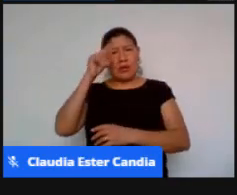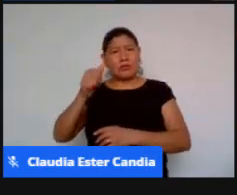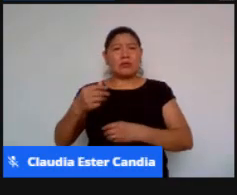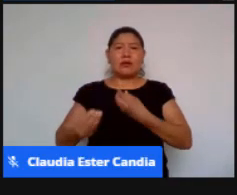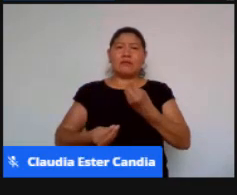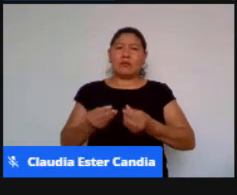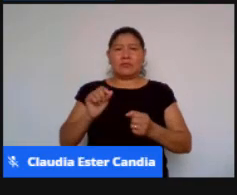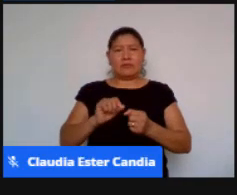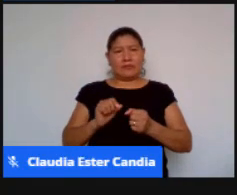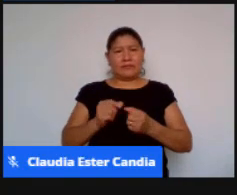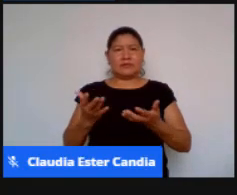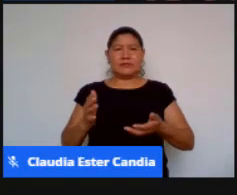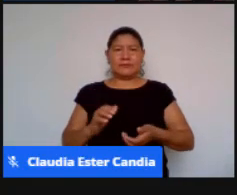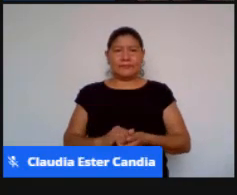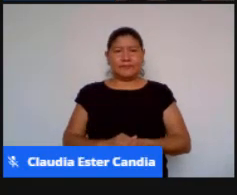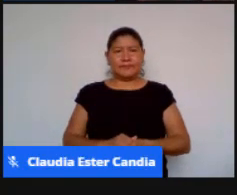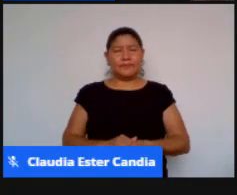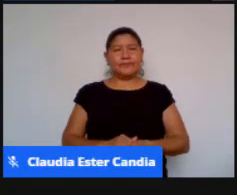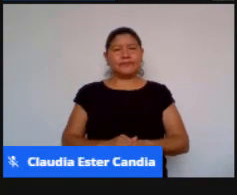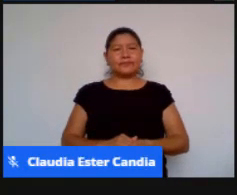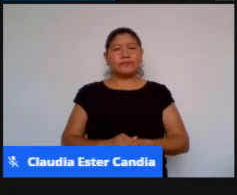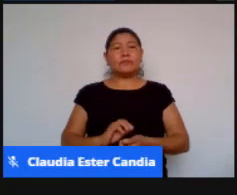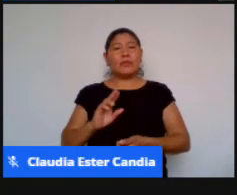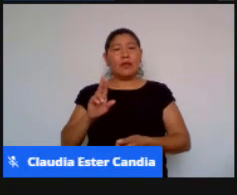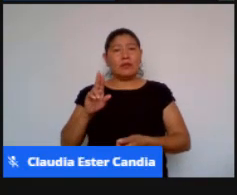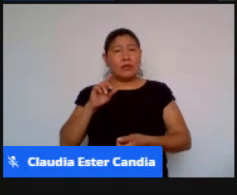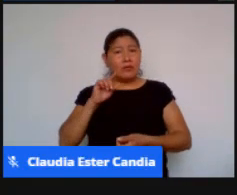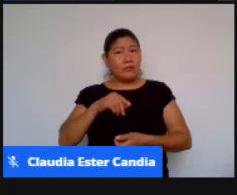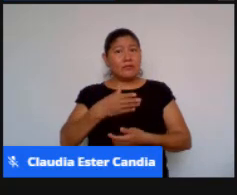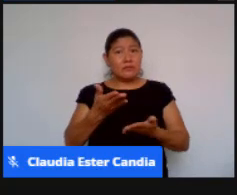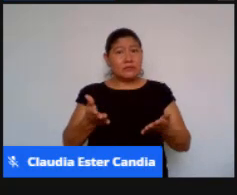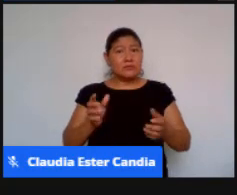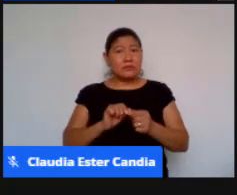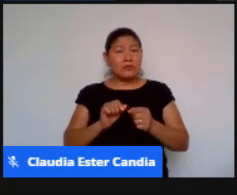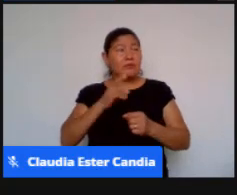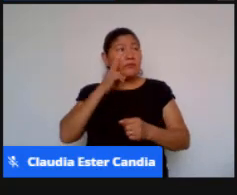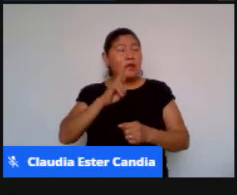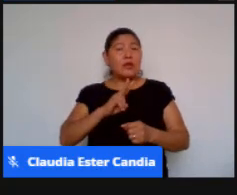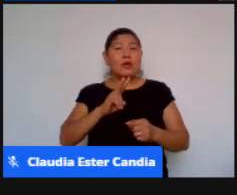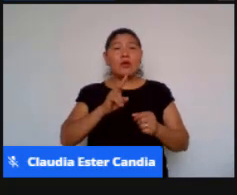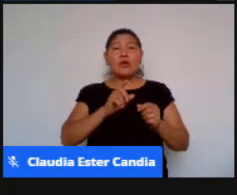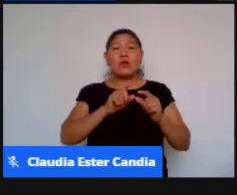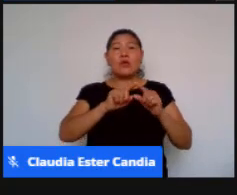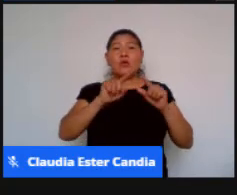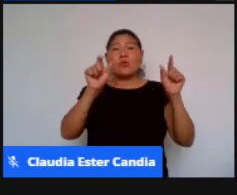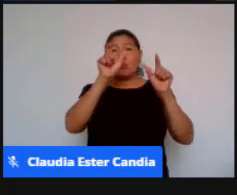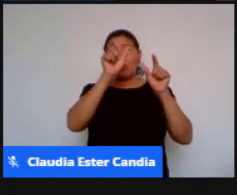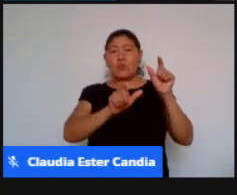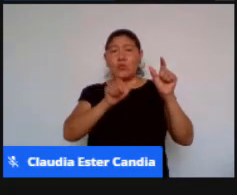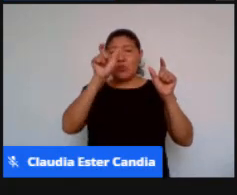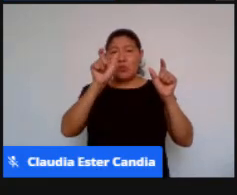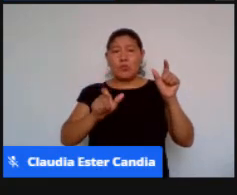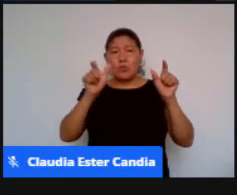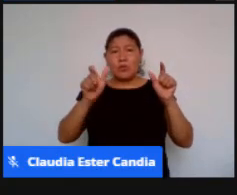pode passar o próximo slide, por gentileza. Então, vocês vão ver assim, o quadro do referencial